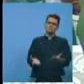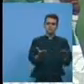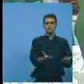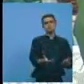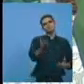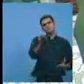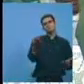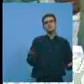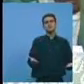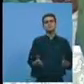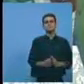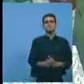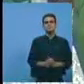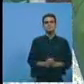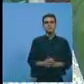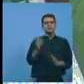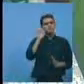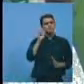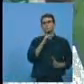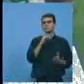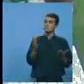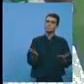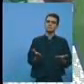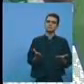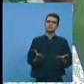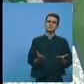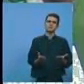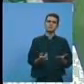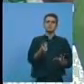nessas oferendas, na sua doação,